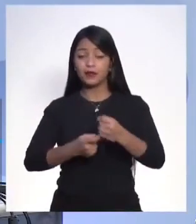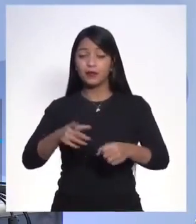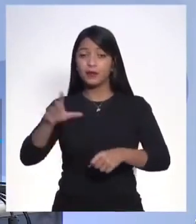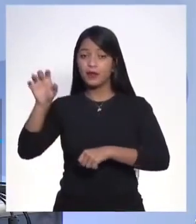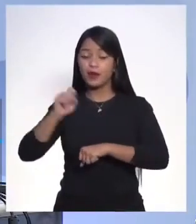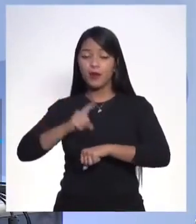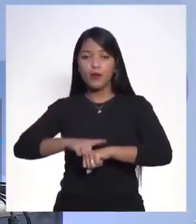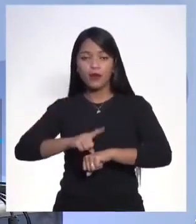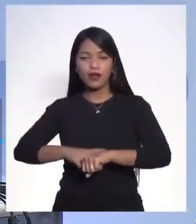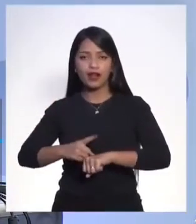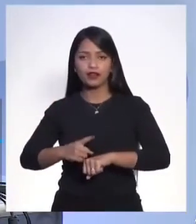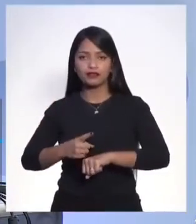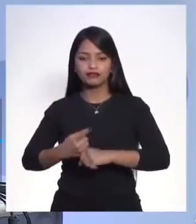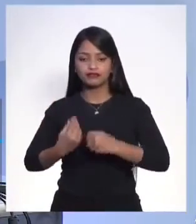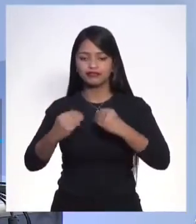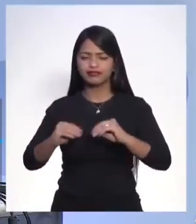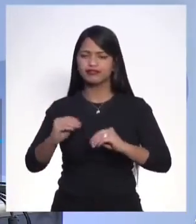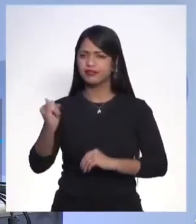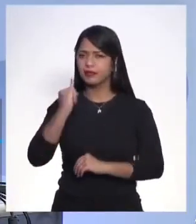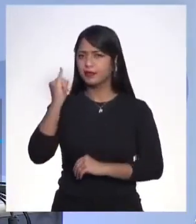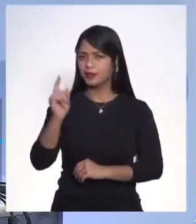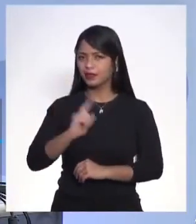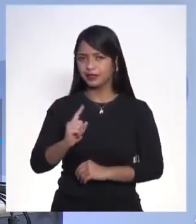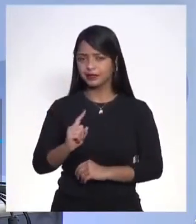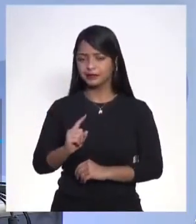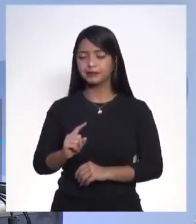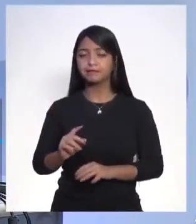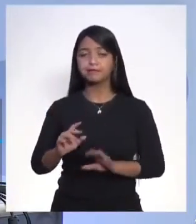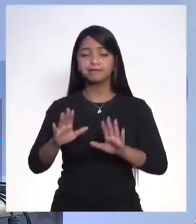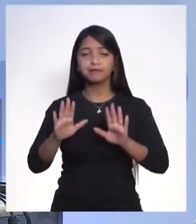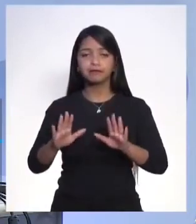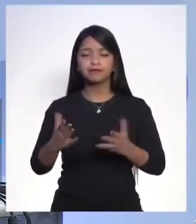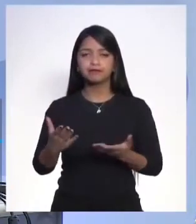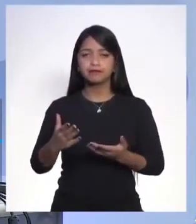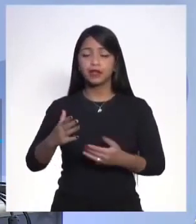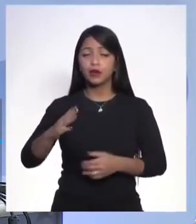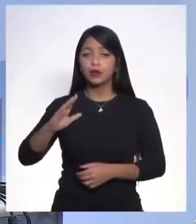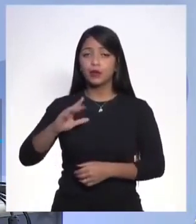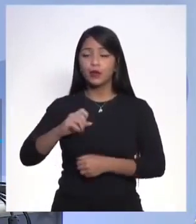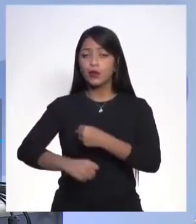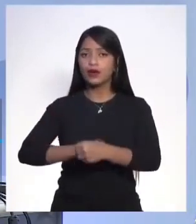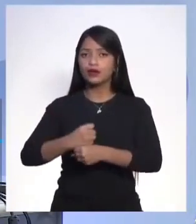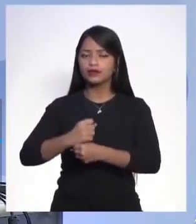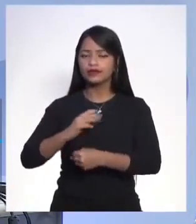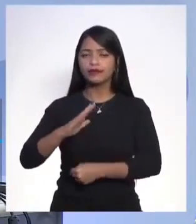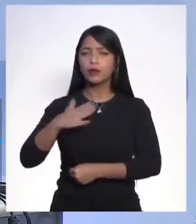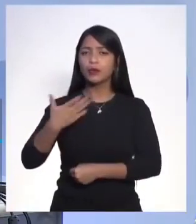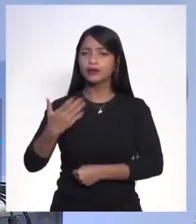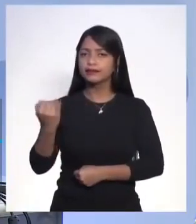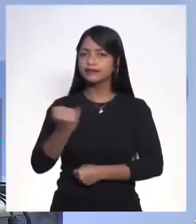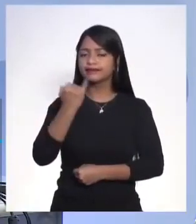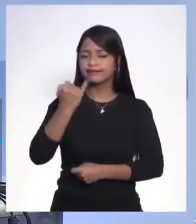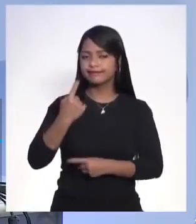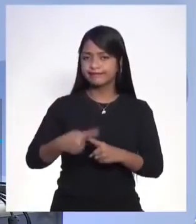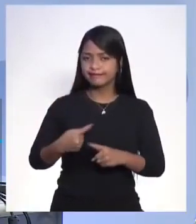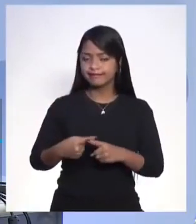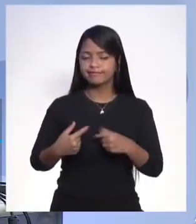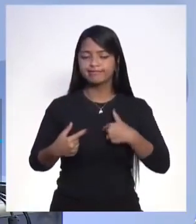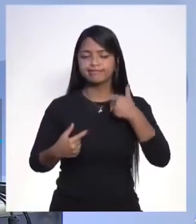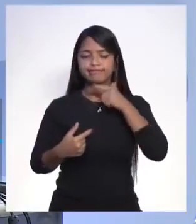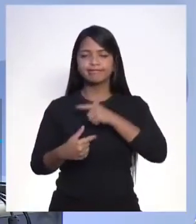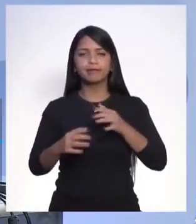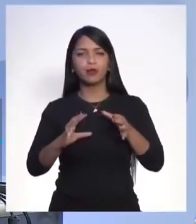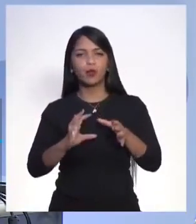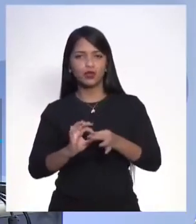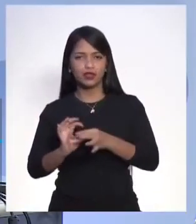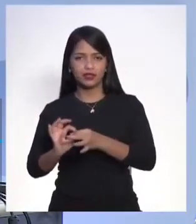que não é tão importante aqui no caso. Mas por que o quando é importante? Né? Para eu contextualizar. Então, é